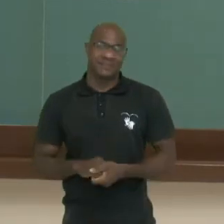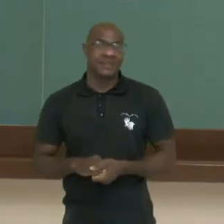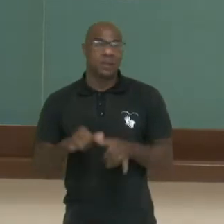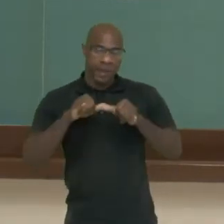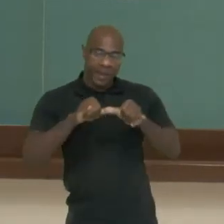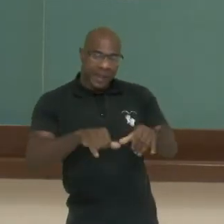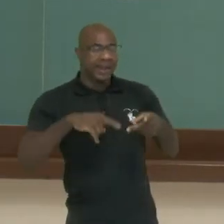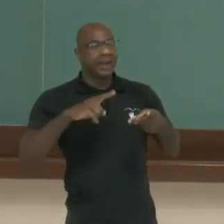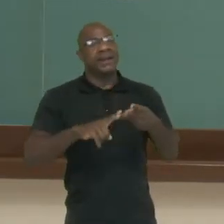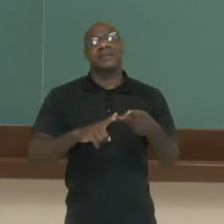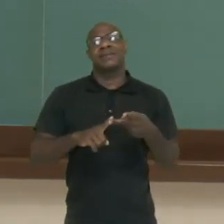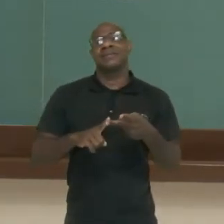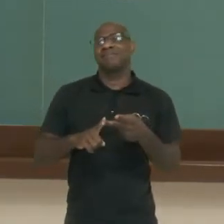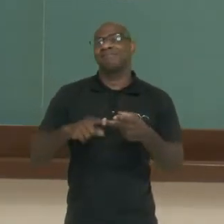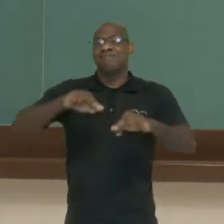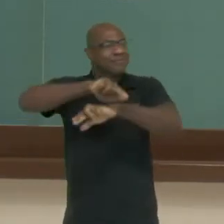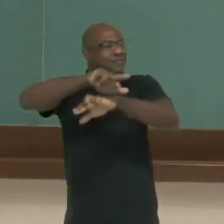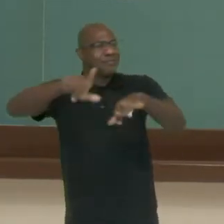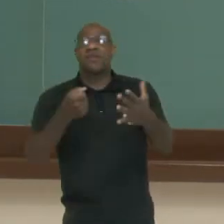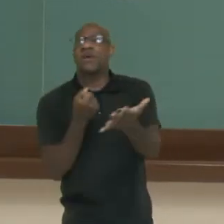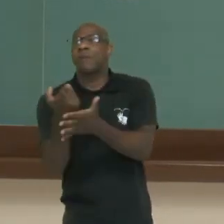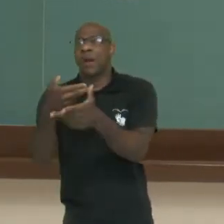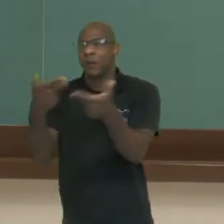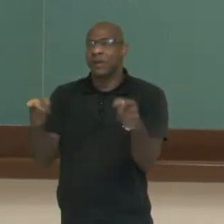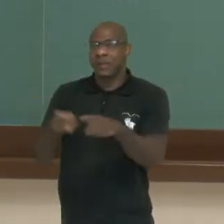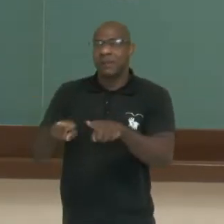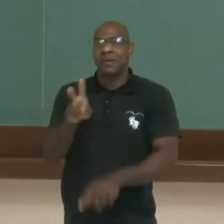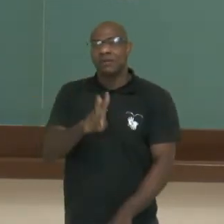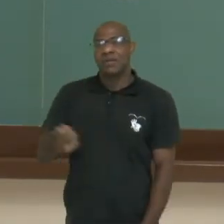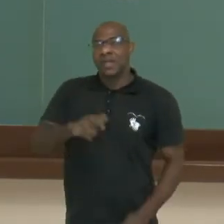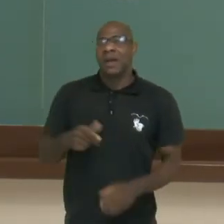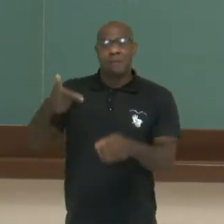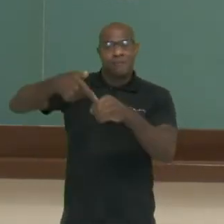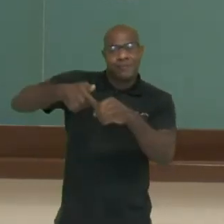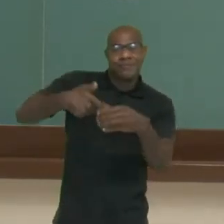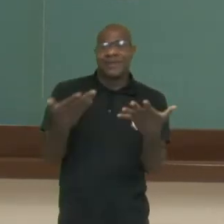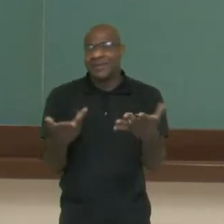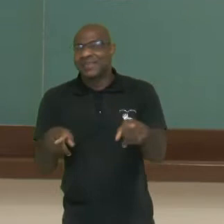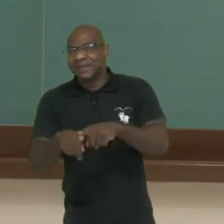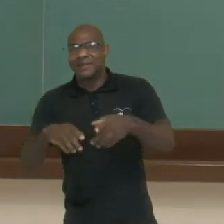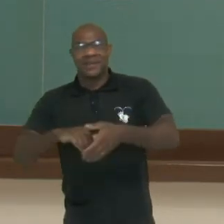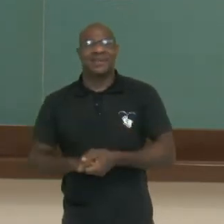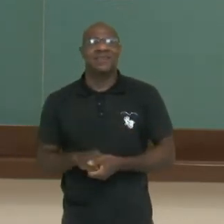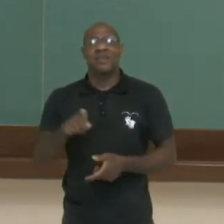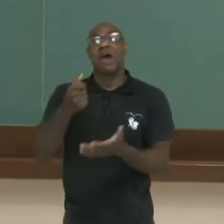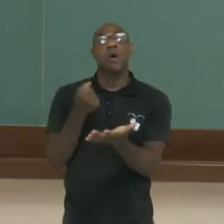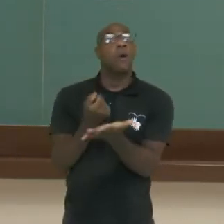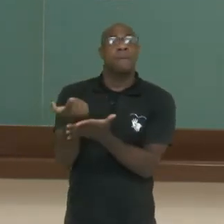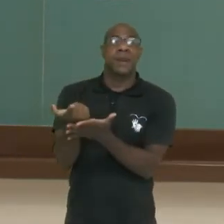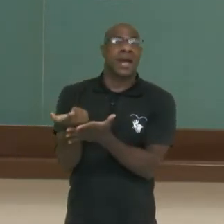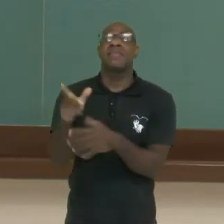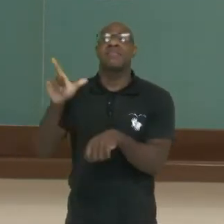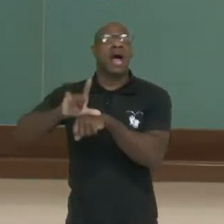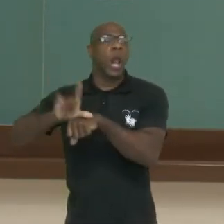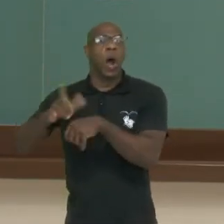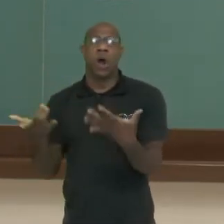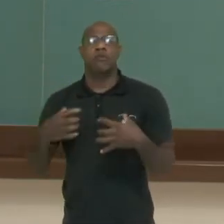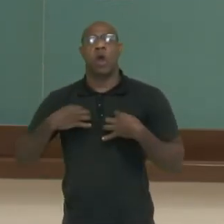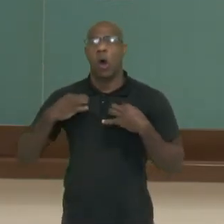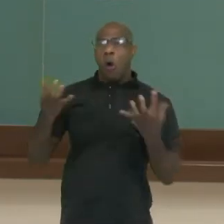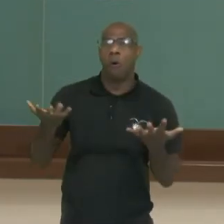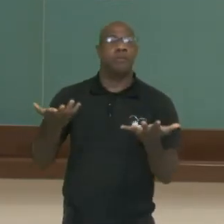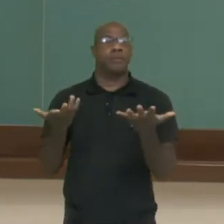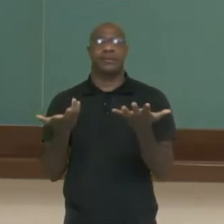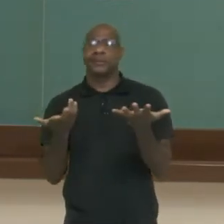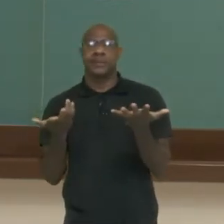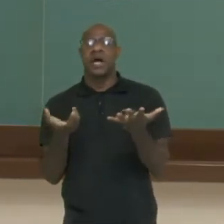mercado, praticamente tudo decimal, não é verdade? Posto de gasolina, quando você vai comprar aí numa loja, roupa, algo que